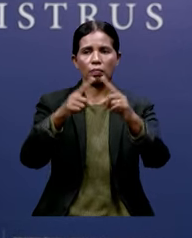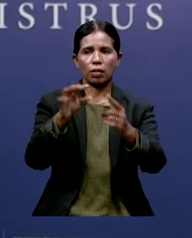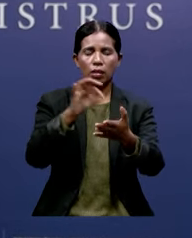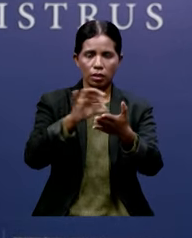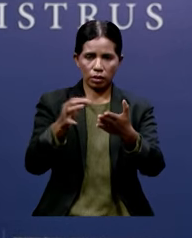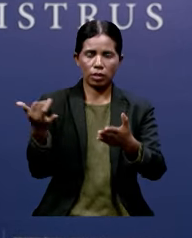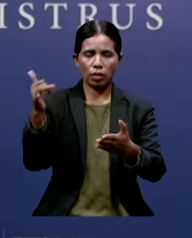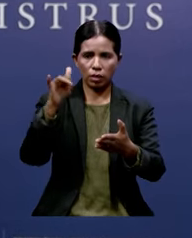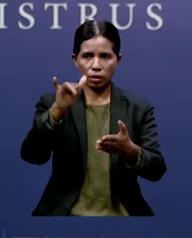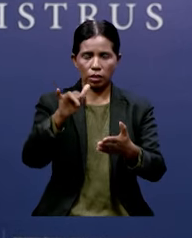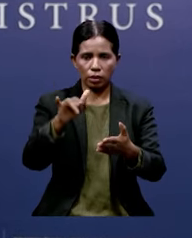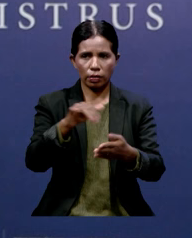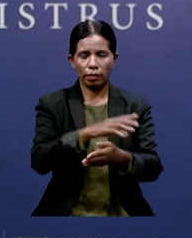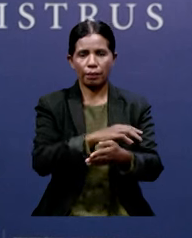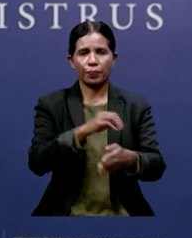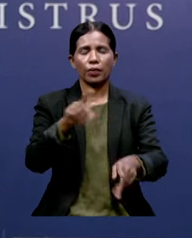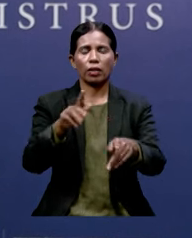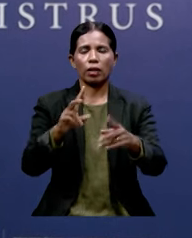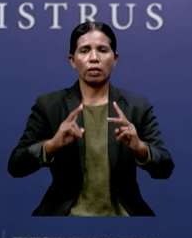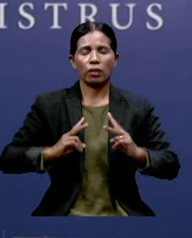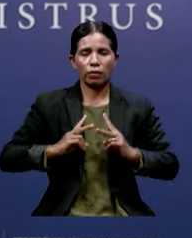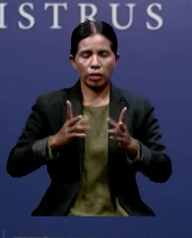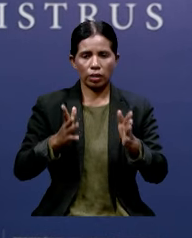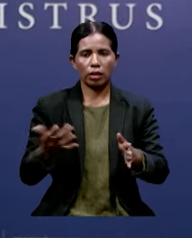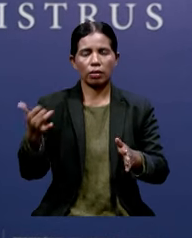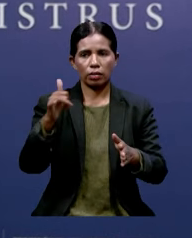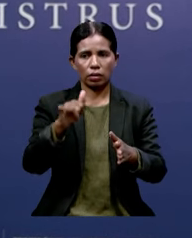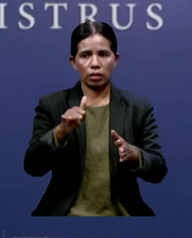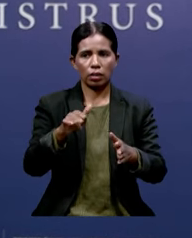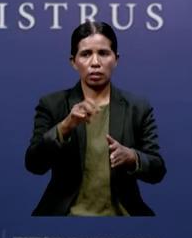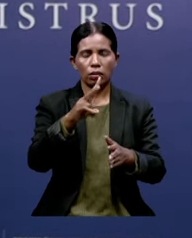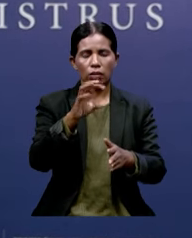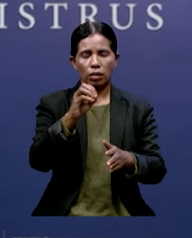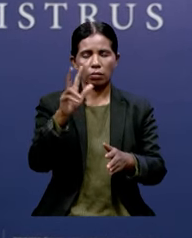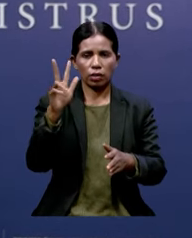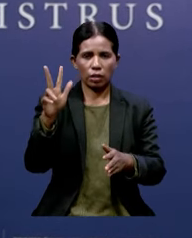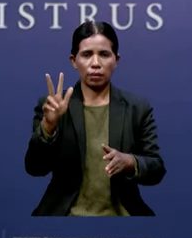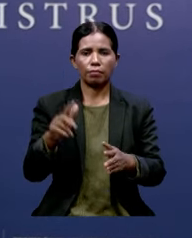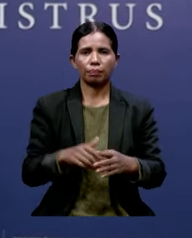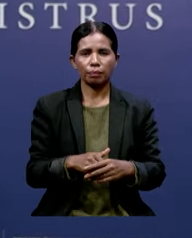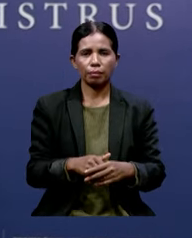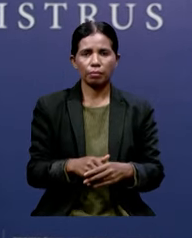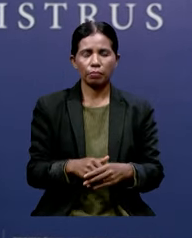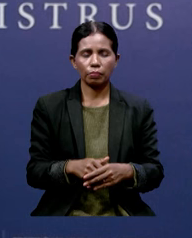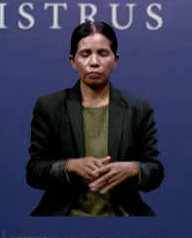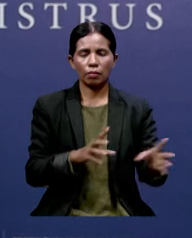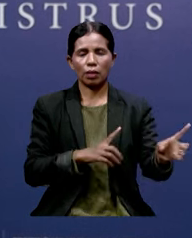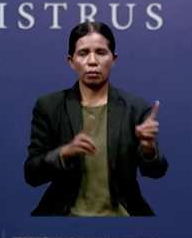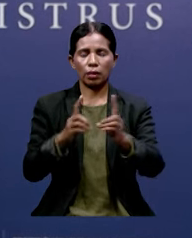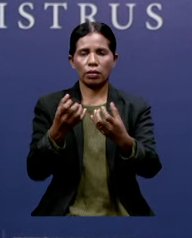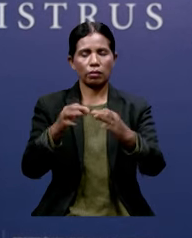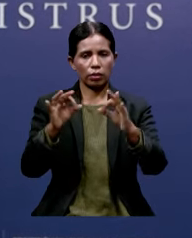sira sobrevivente sira veterano combatente sira ya 2003 ne beke implementa